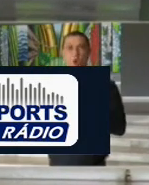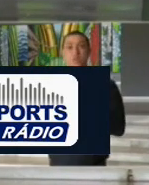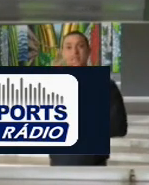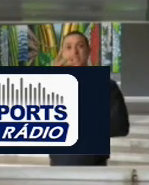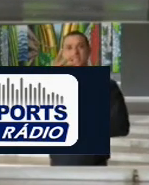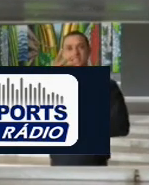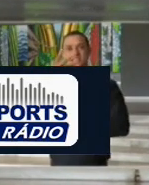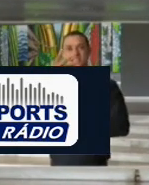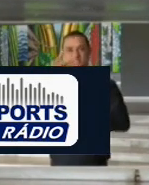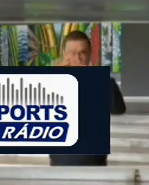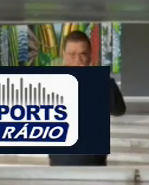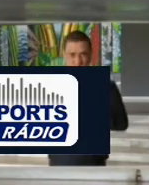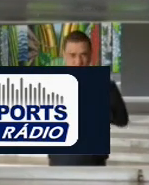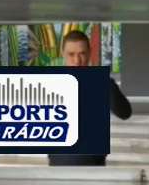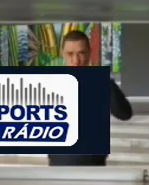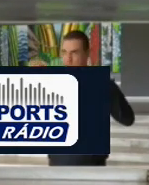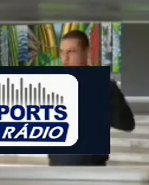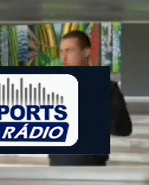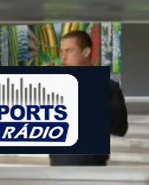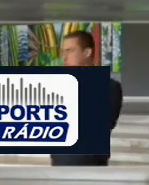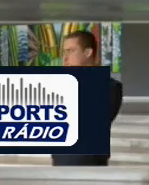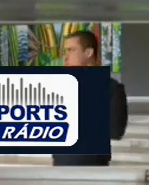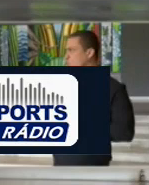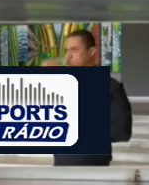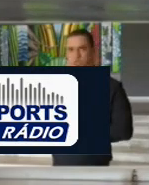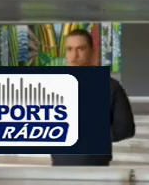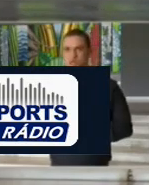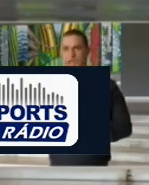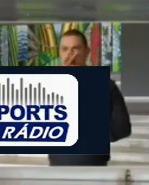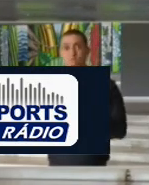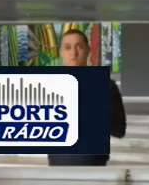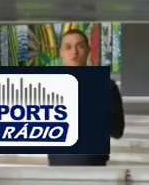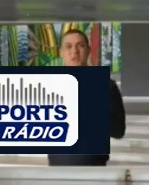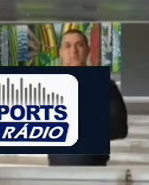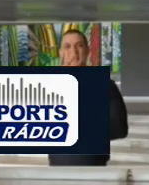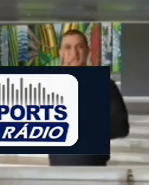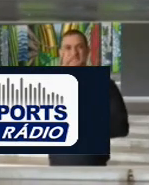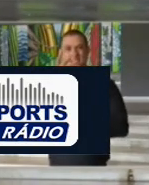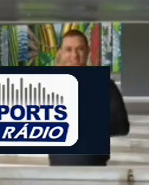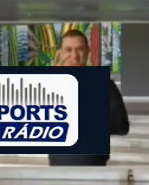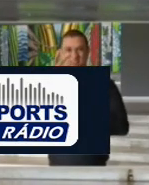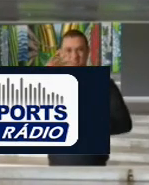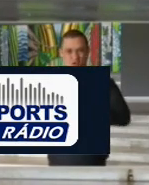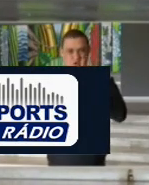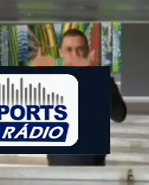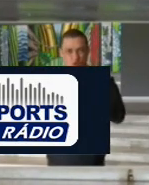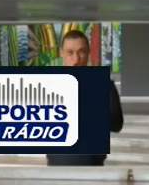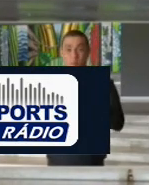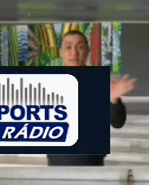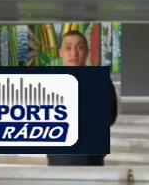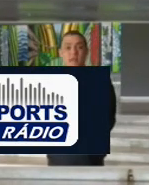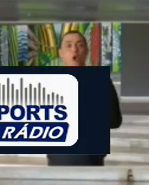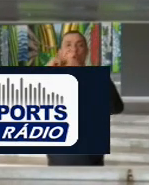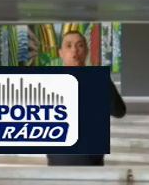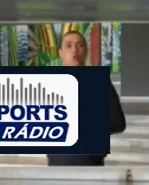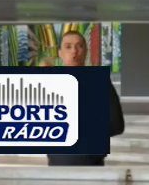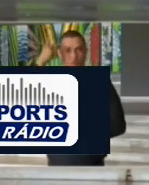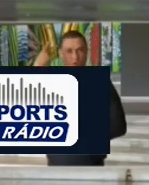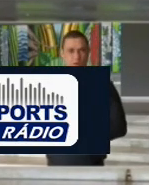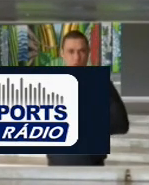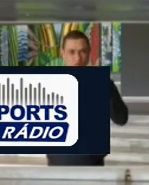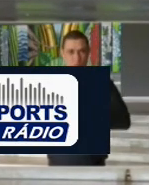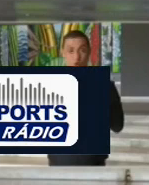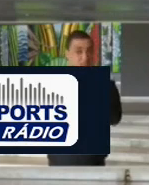rodadas, nós não temos ninguém do esporte hoje aqui, mas se eu não estou enganado, faltam três rodadas para concluir o Campeonato Paulista de Futebol.